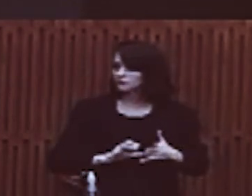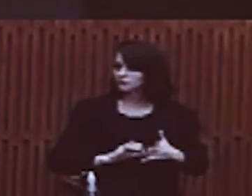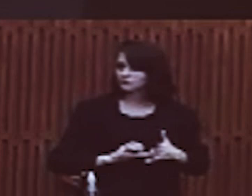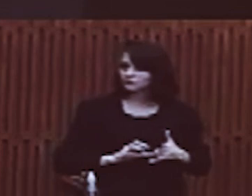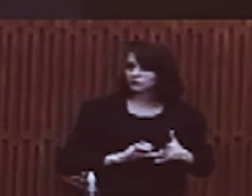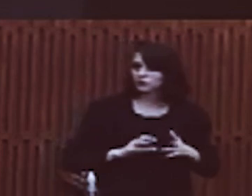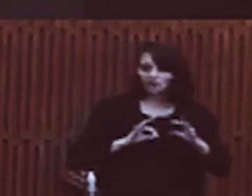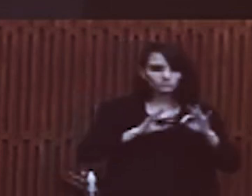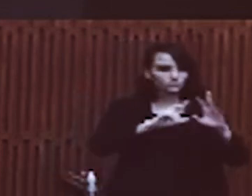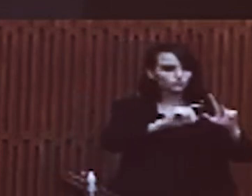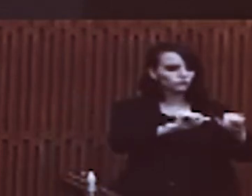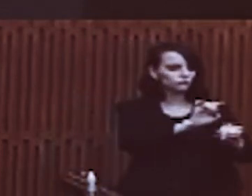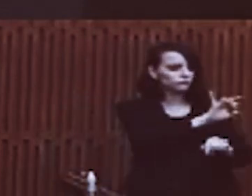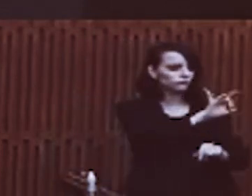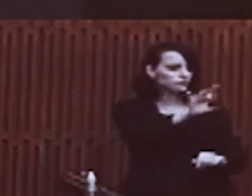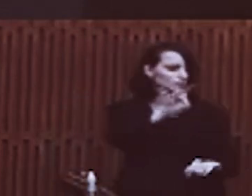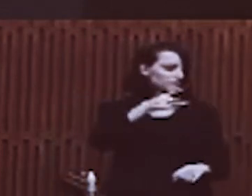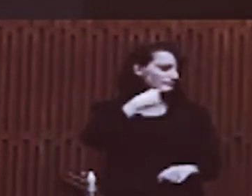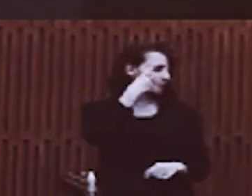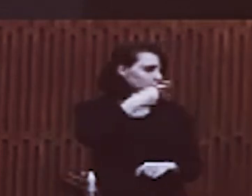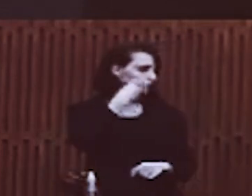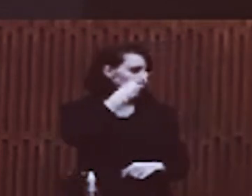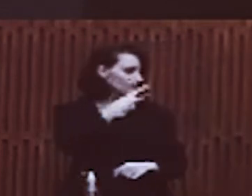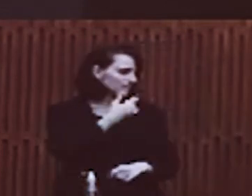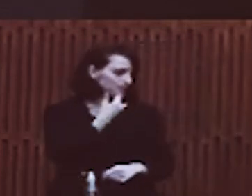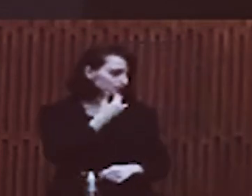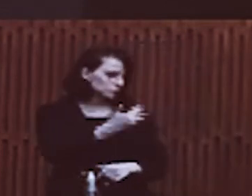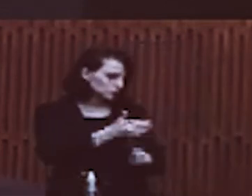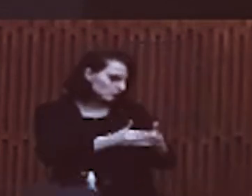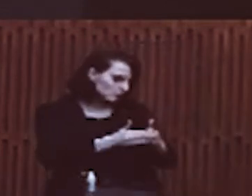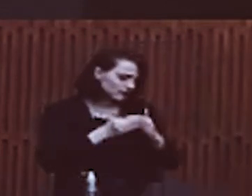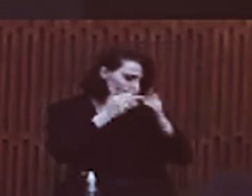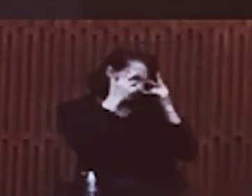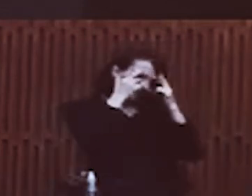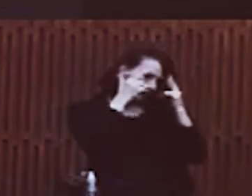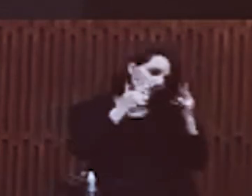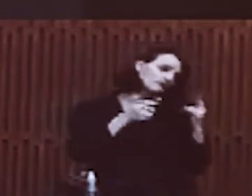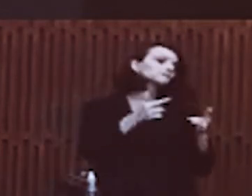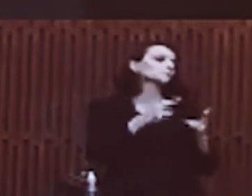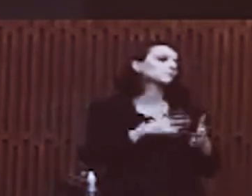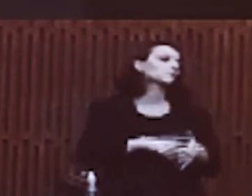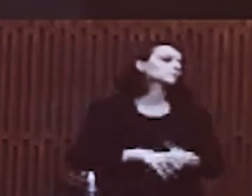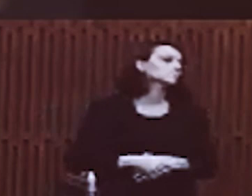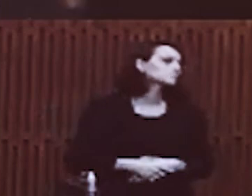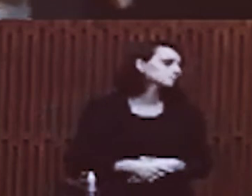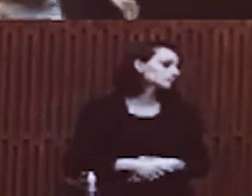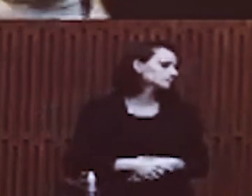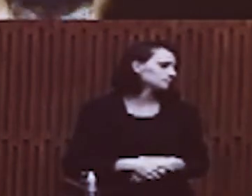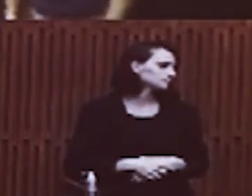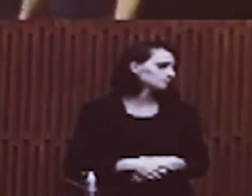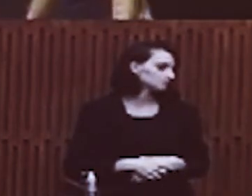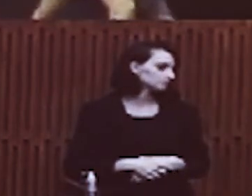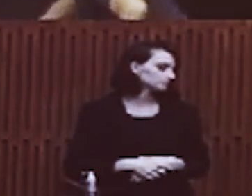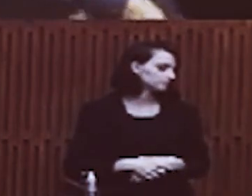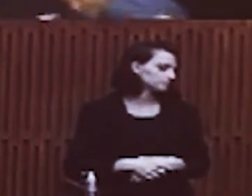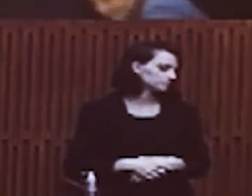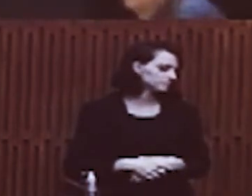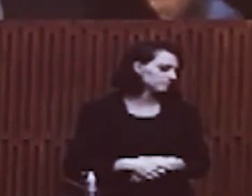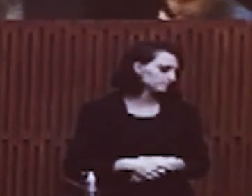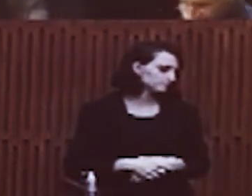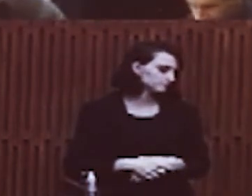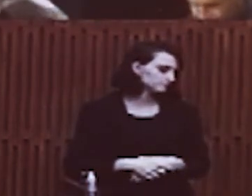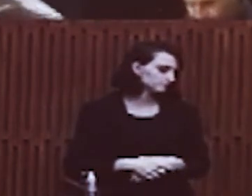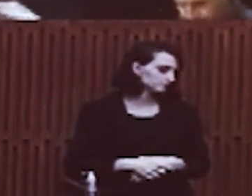tribuna, mas a todos os vereadores da casa. Eu peço a gentileza de nós procurarmos nos respeitar da melhor